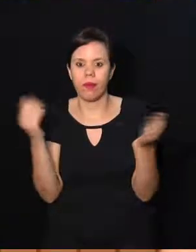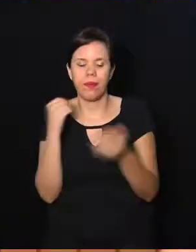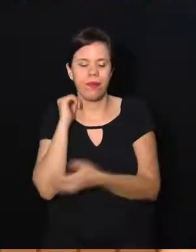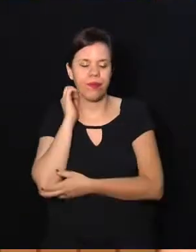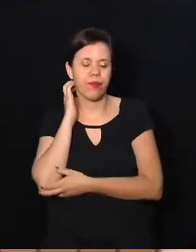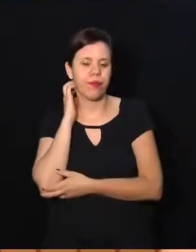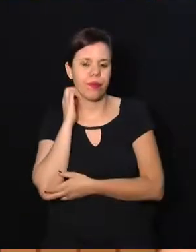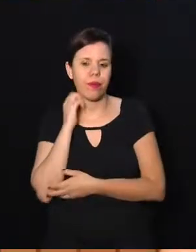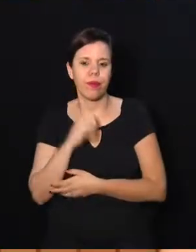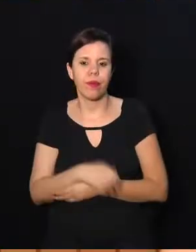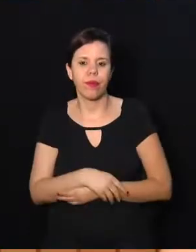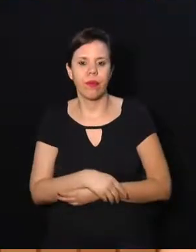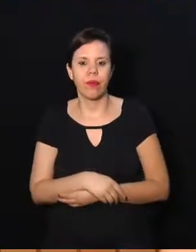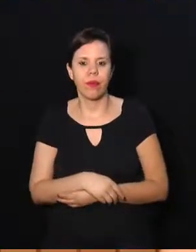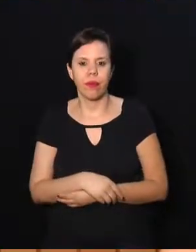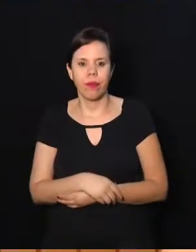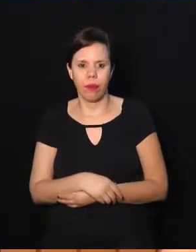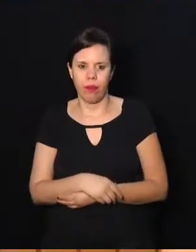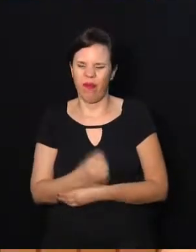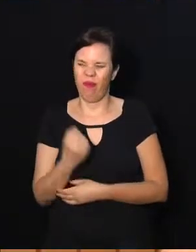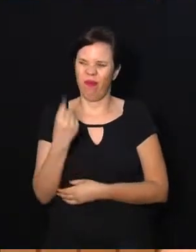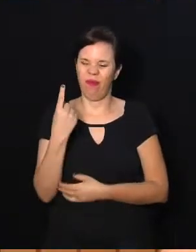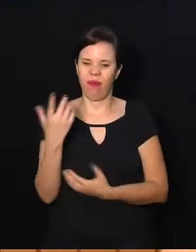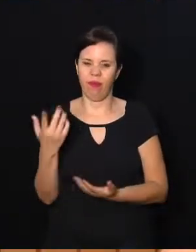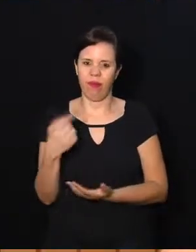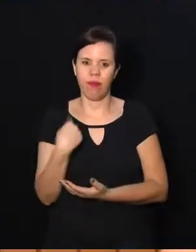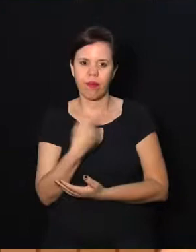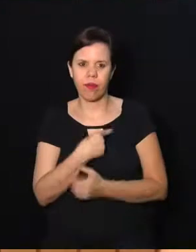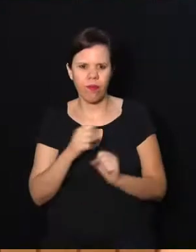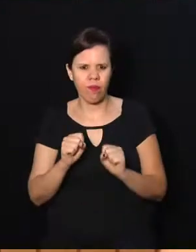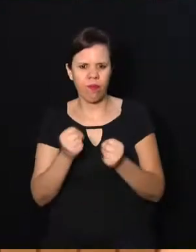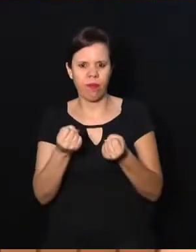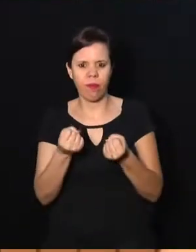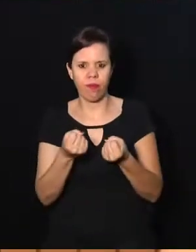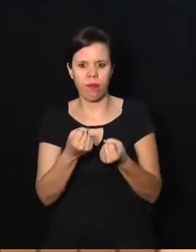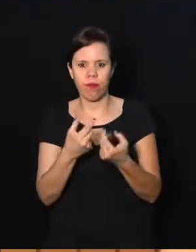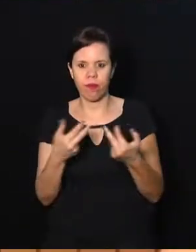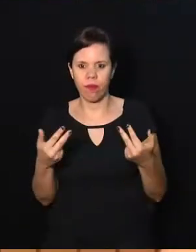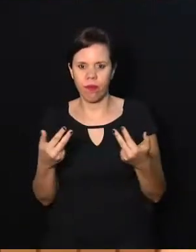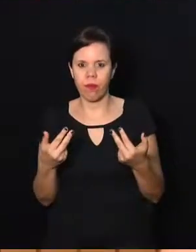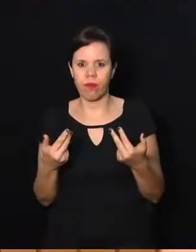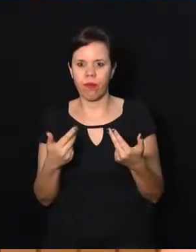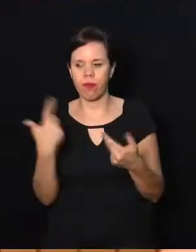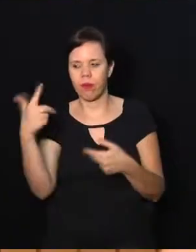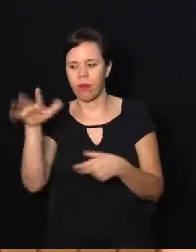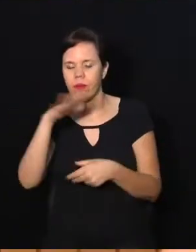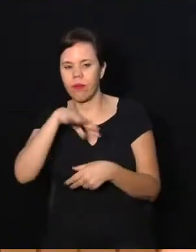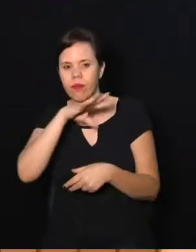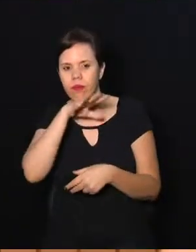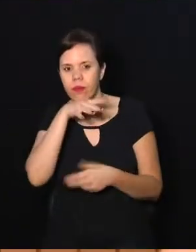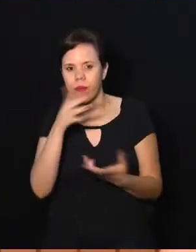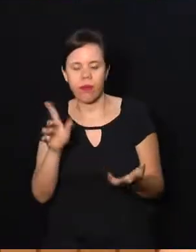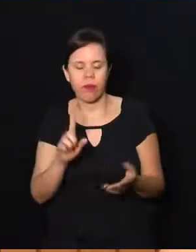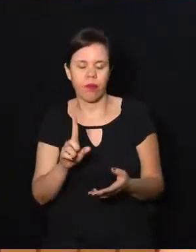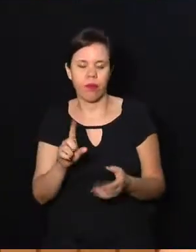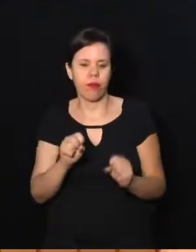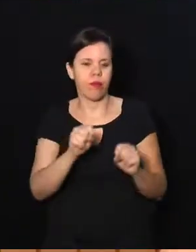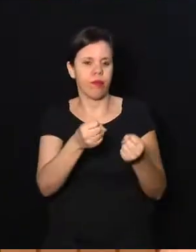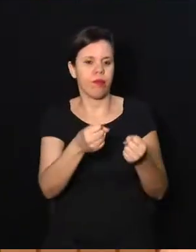E é tão estranho que nós defendemos, algumas vezes, outras espécies, animais, e não defendemos a